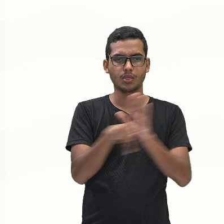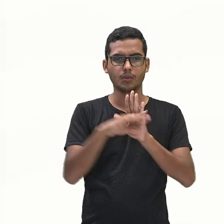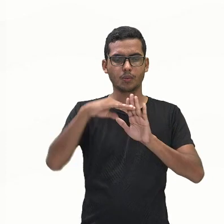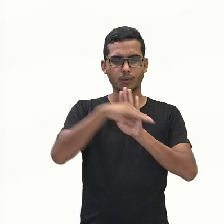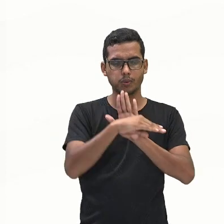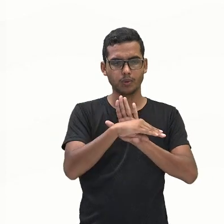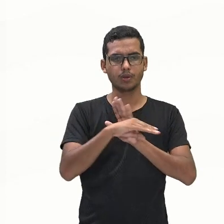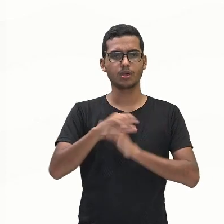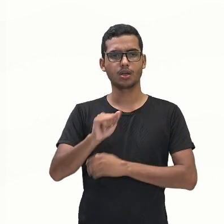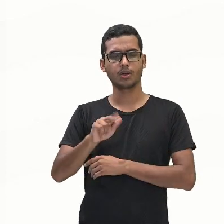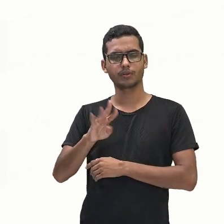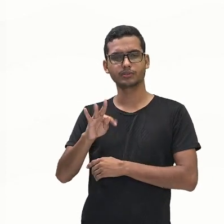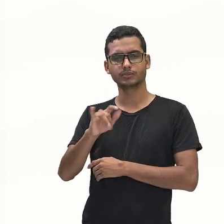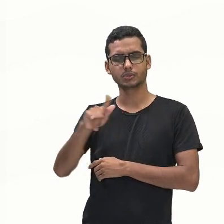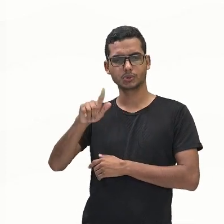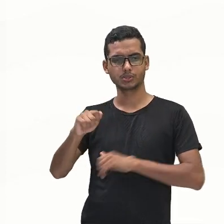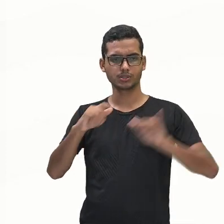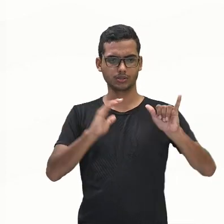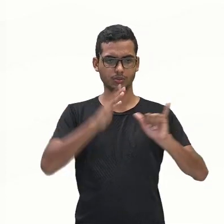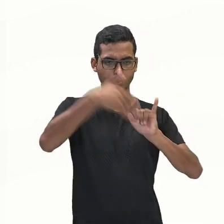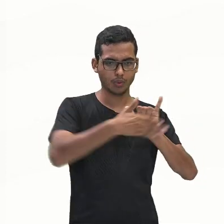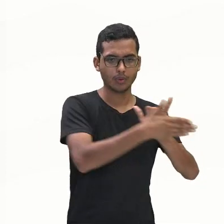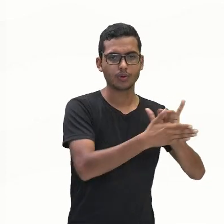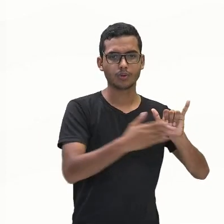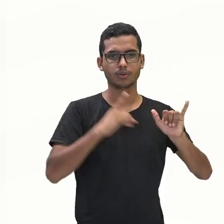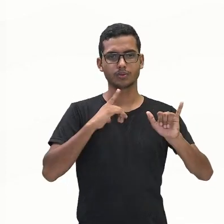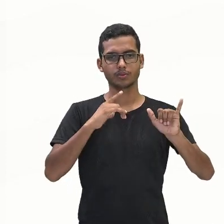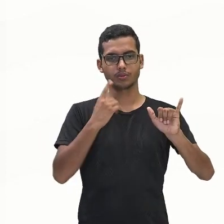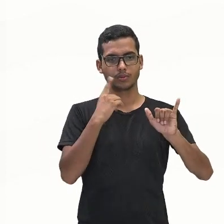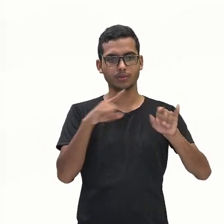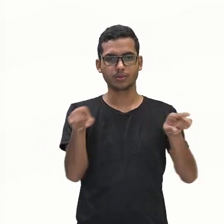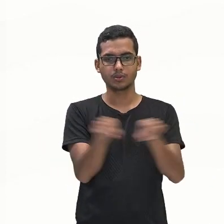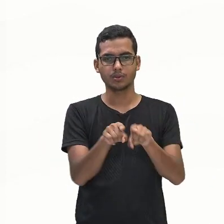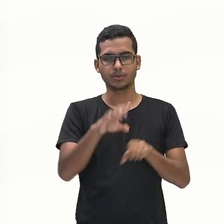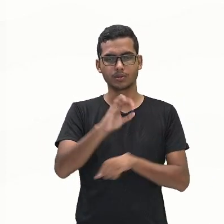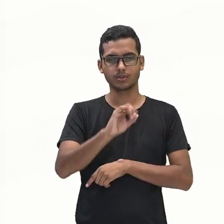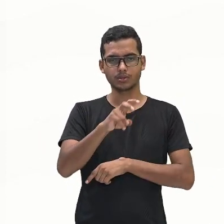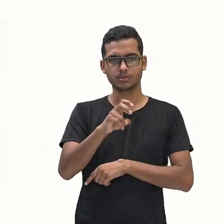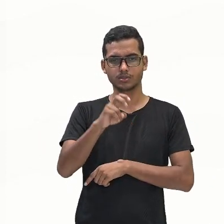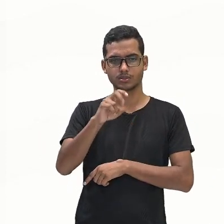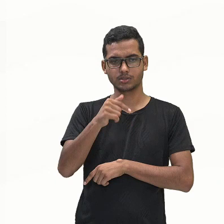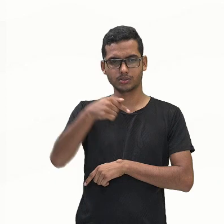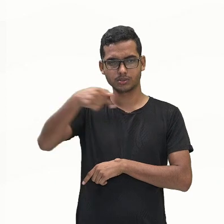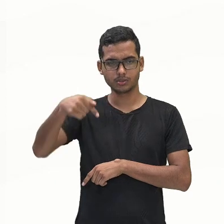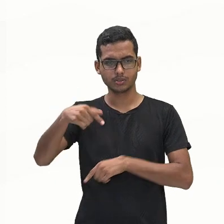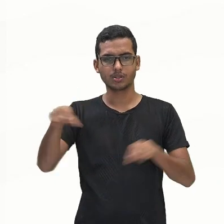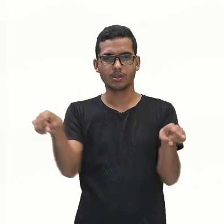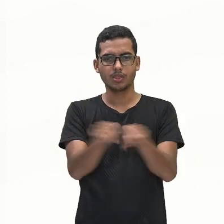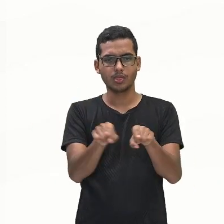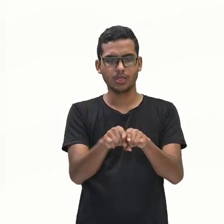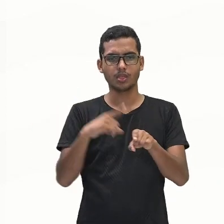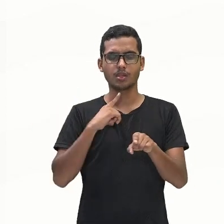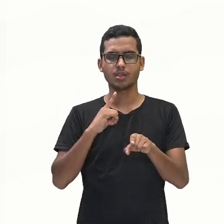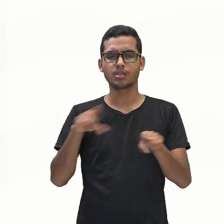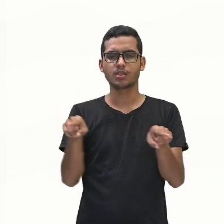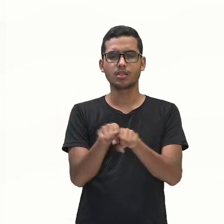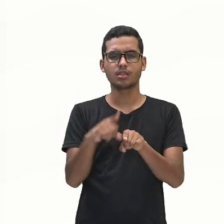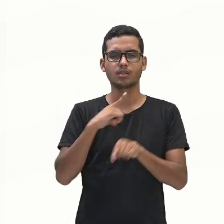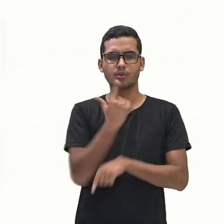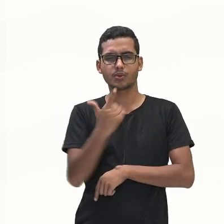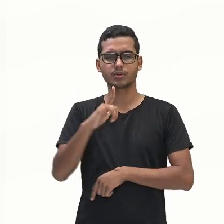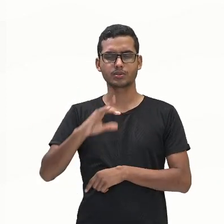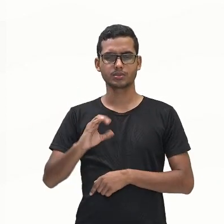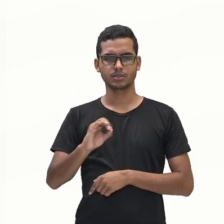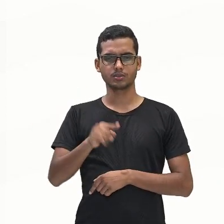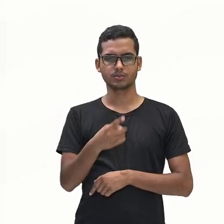bom? 577, 569 e aqui redondinho, olha, 0,500. Santa Isabel do